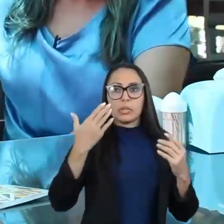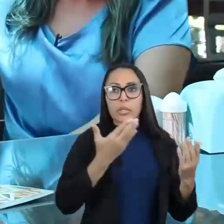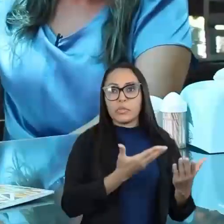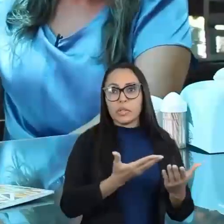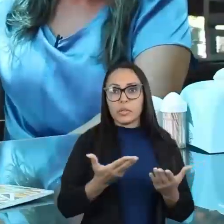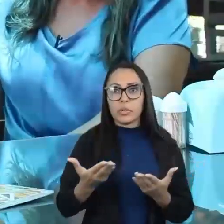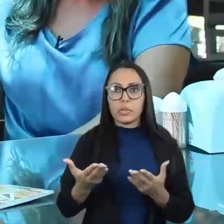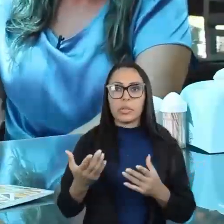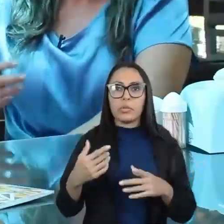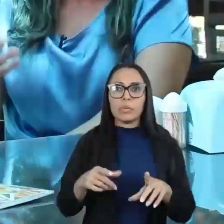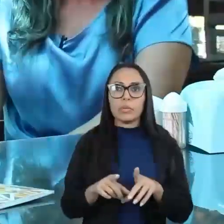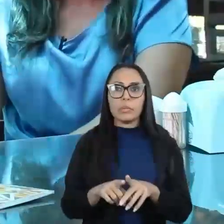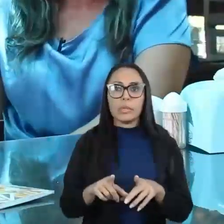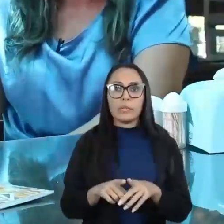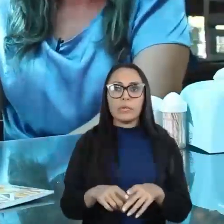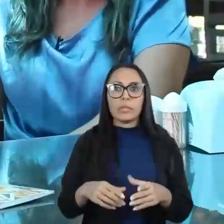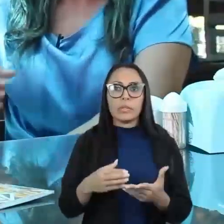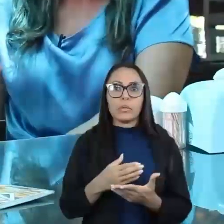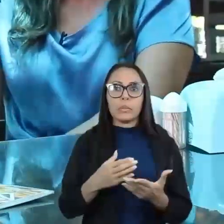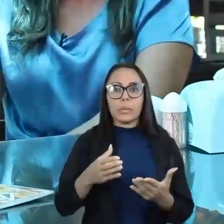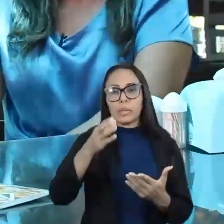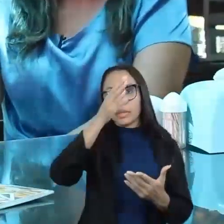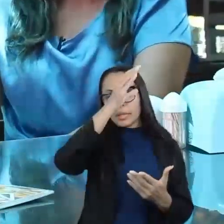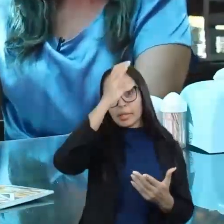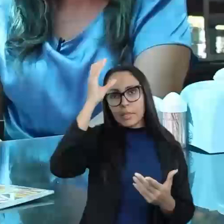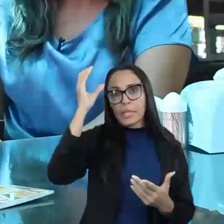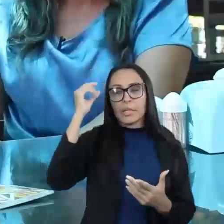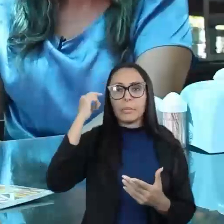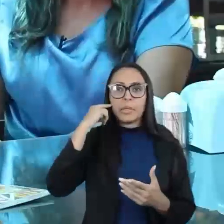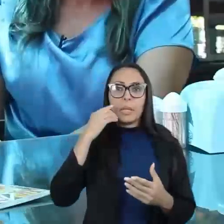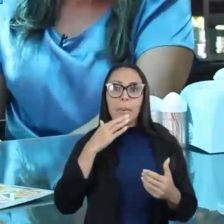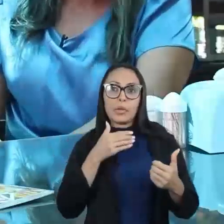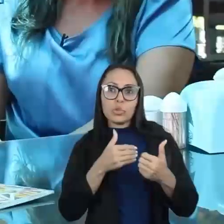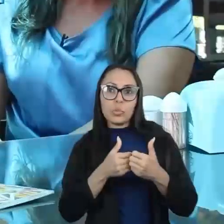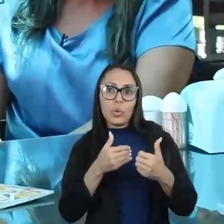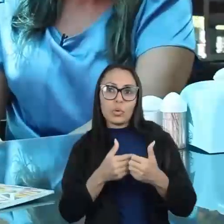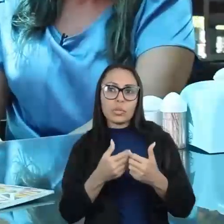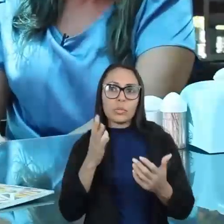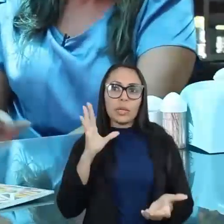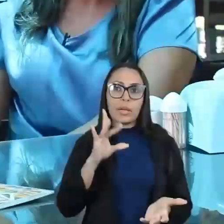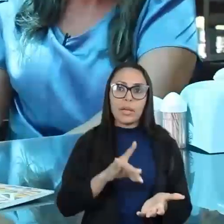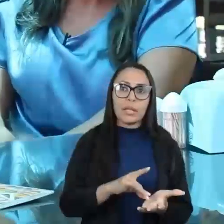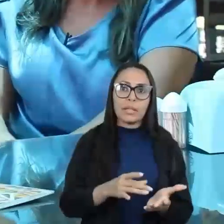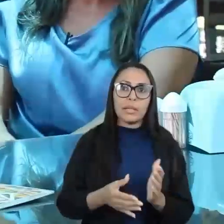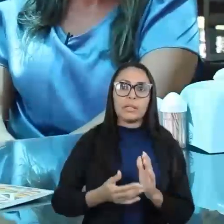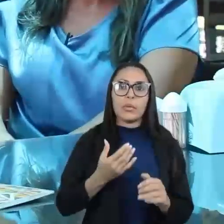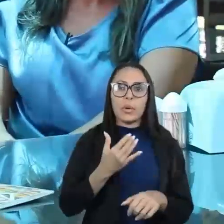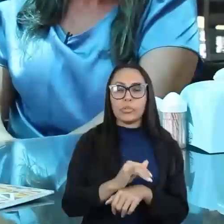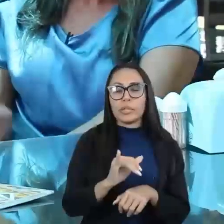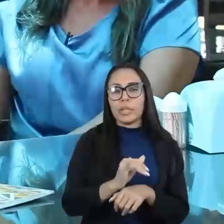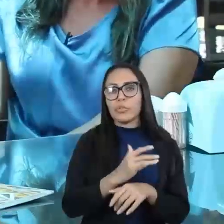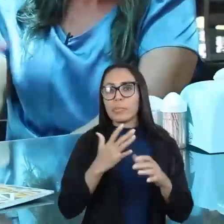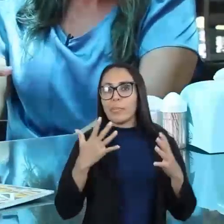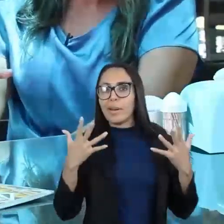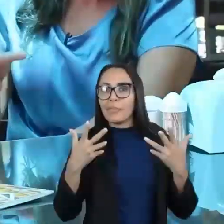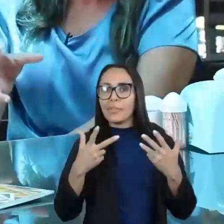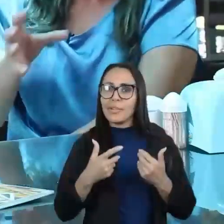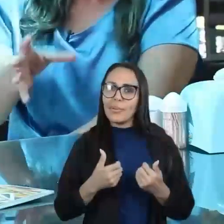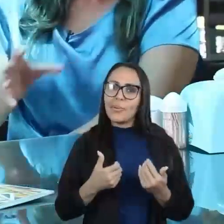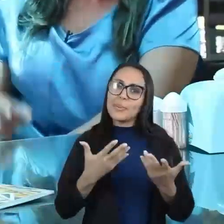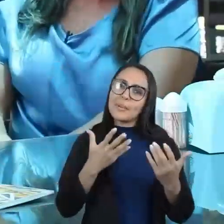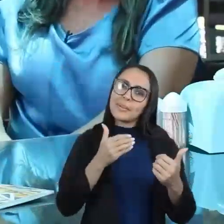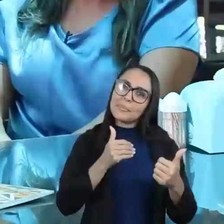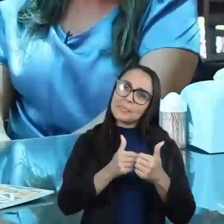ao mesmo tempo que você se coloca como um cliente oculto para estar mais próximo dessa realidade. Muito bom, uma estratégia maravilhosa aí para estar mais